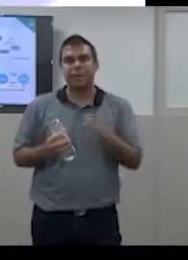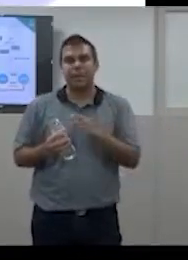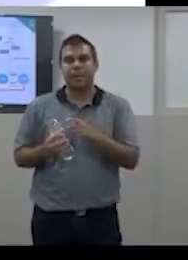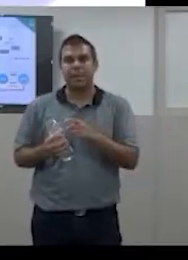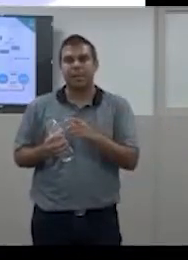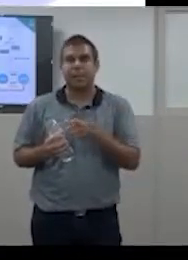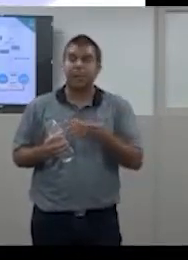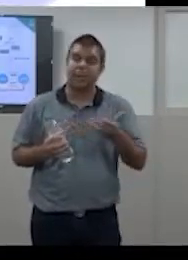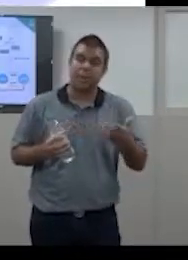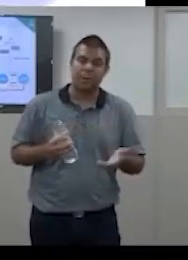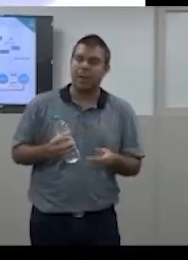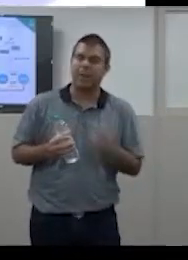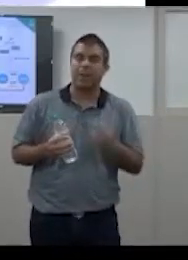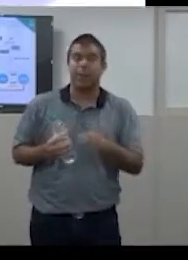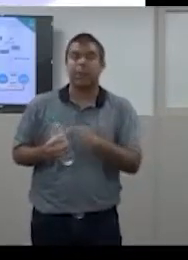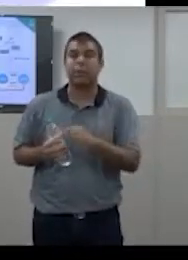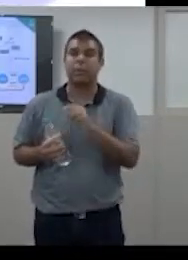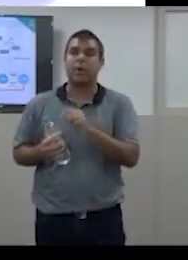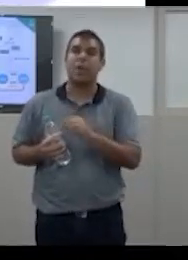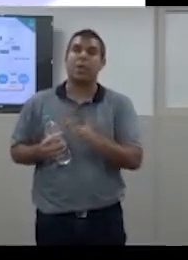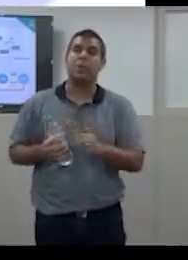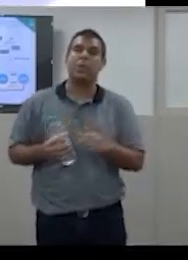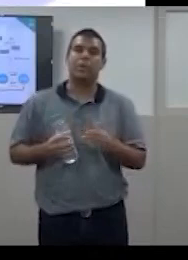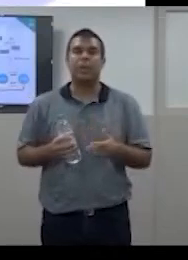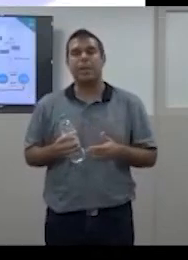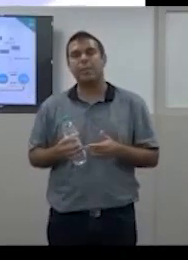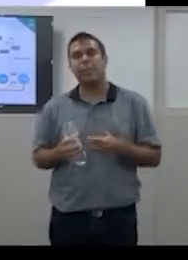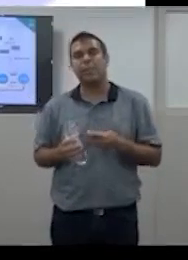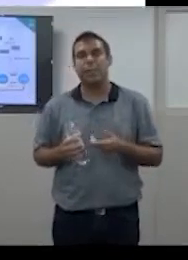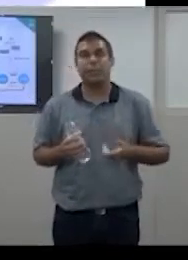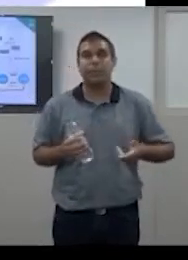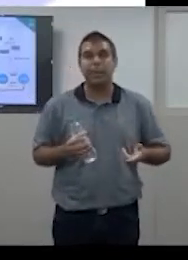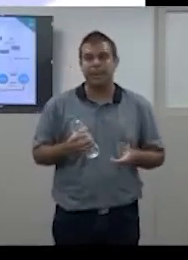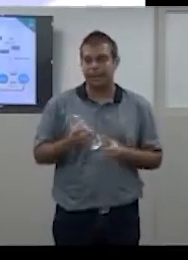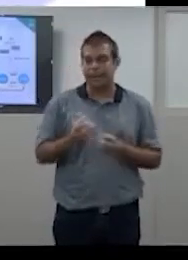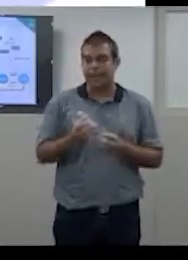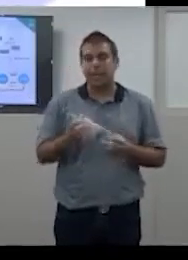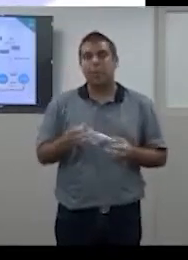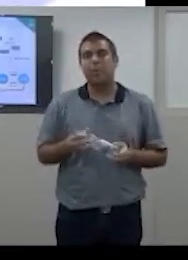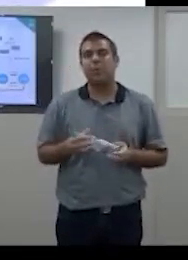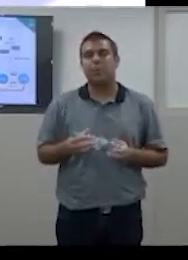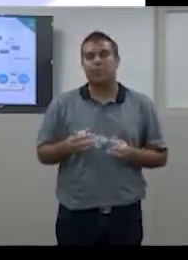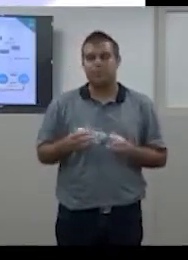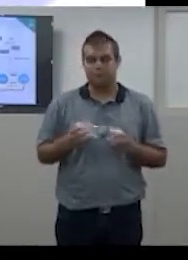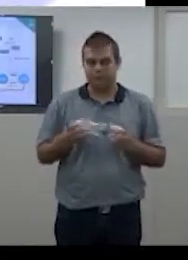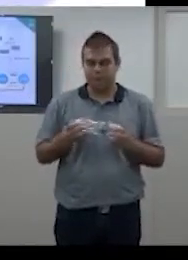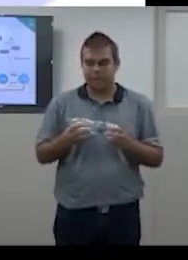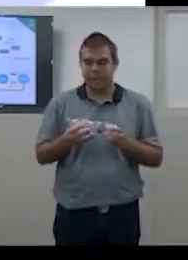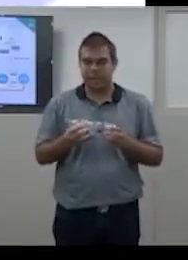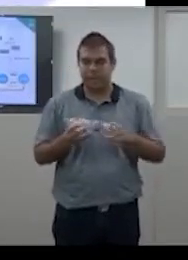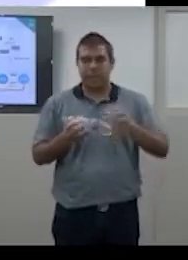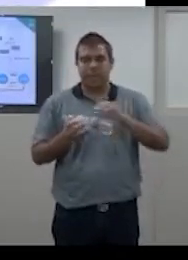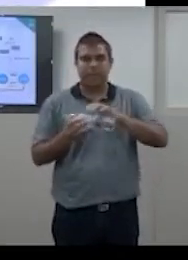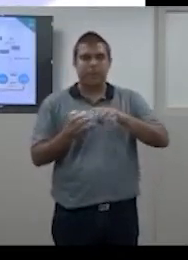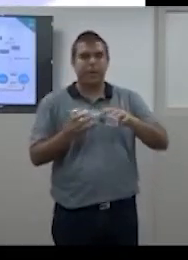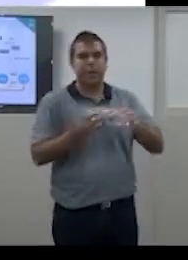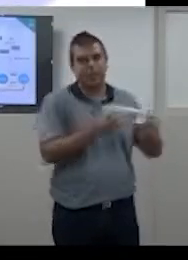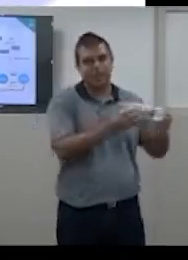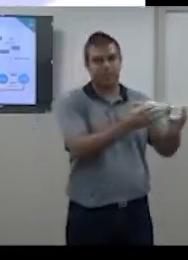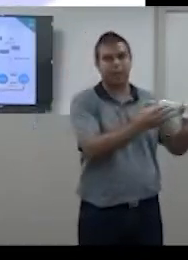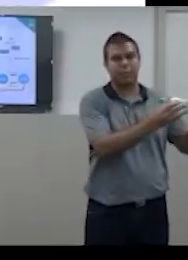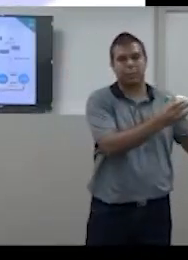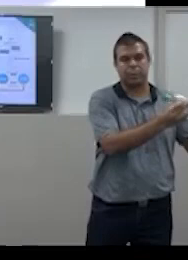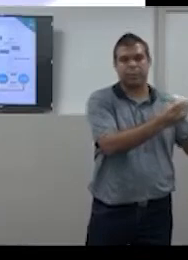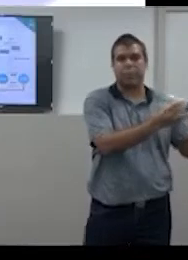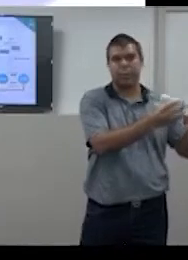passa diretamente para o estado gasoso, o estado gasoso. Ou seja, o que acontece ali? Sublima. E quando sublima, o que acontece? Você